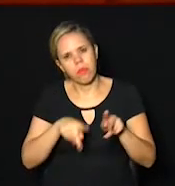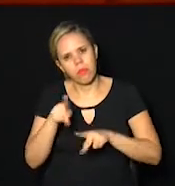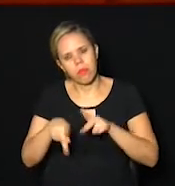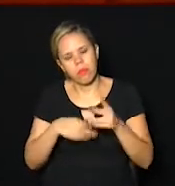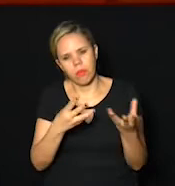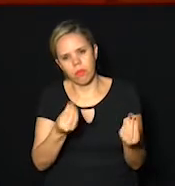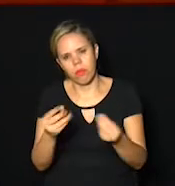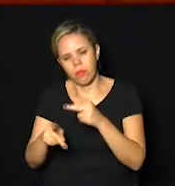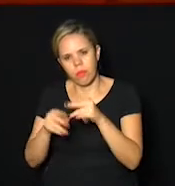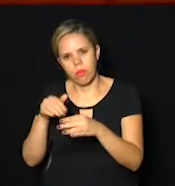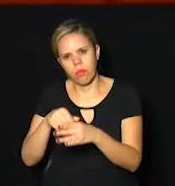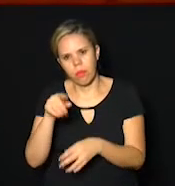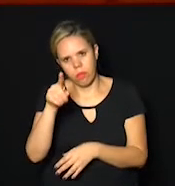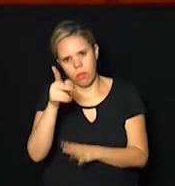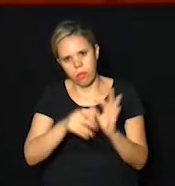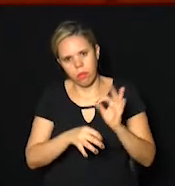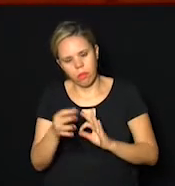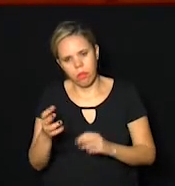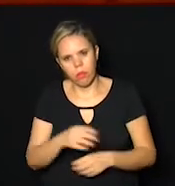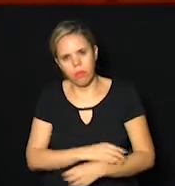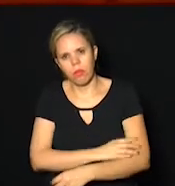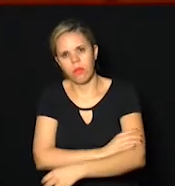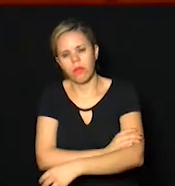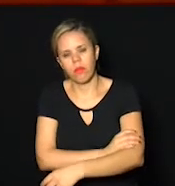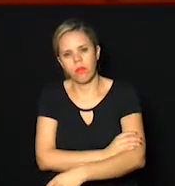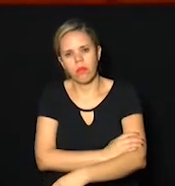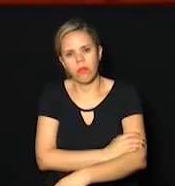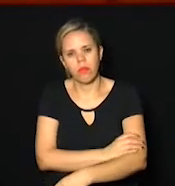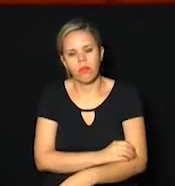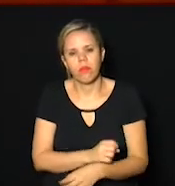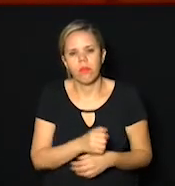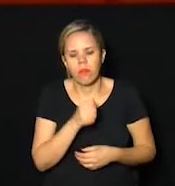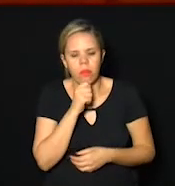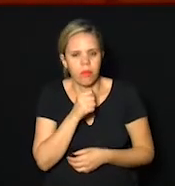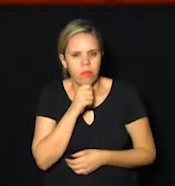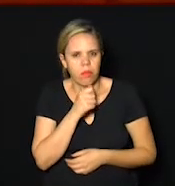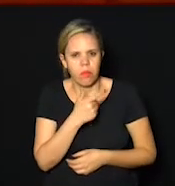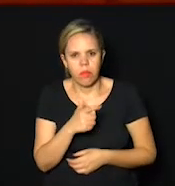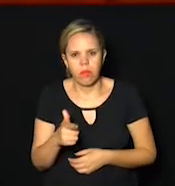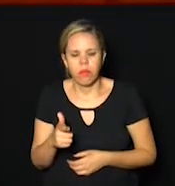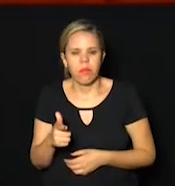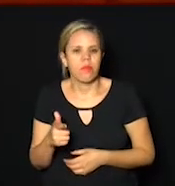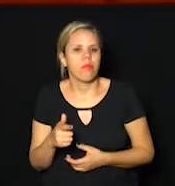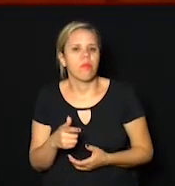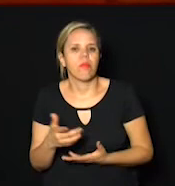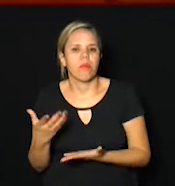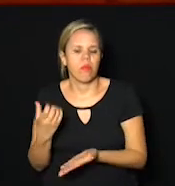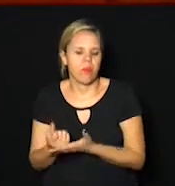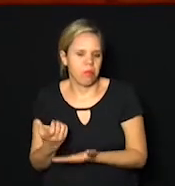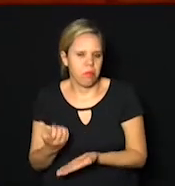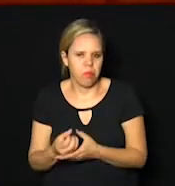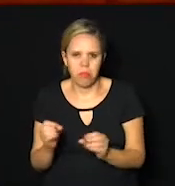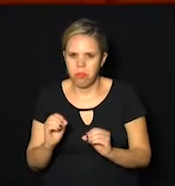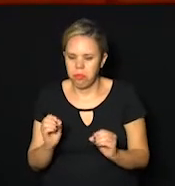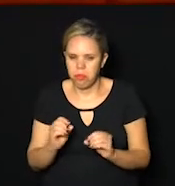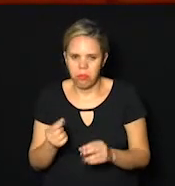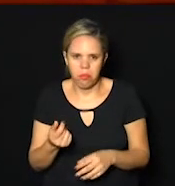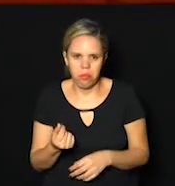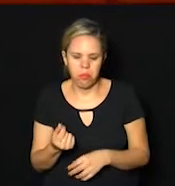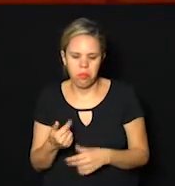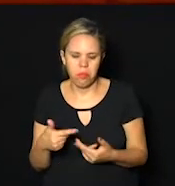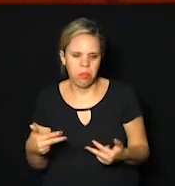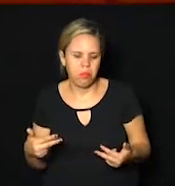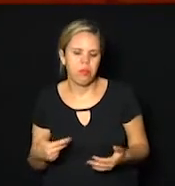de pessoas votaram no seu projeto sem ter sido necessário receber dinheiro ou qualquer